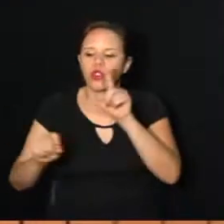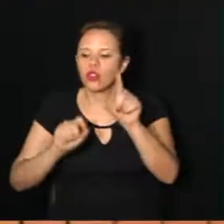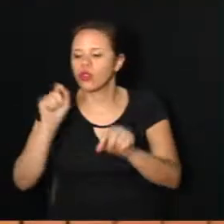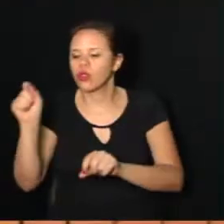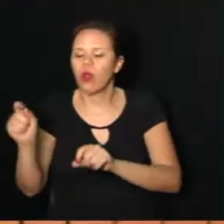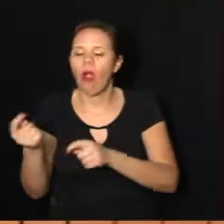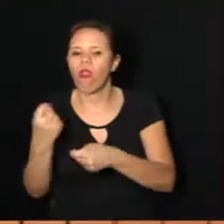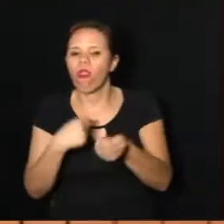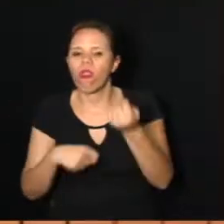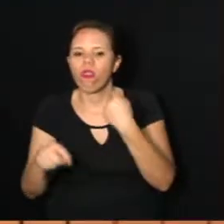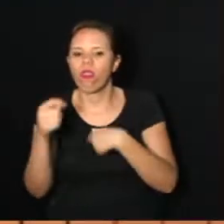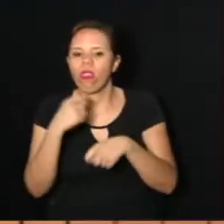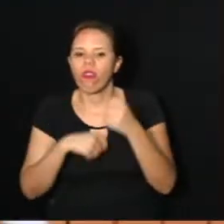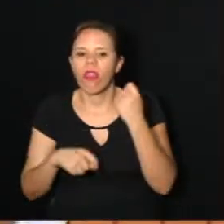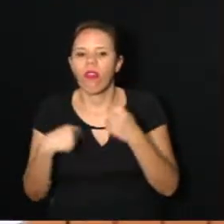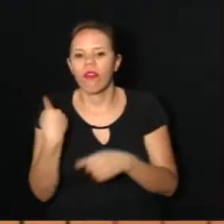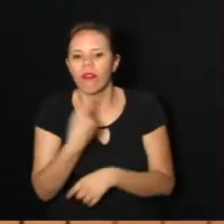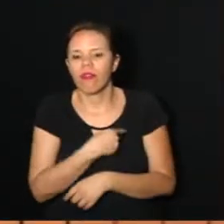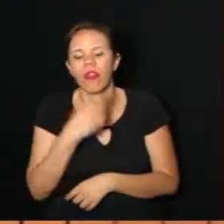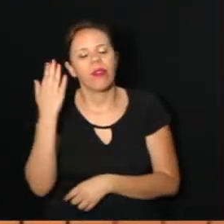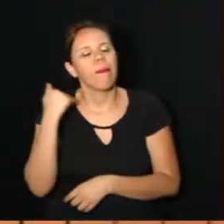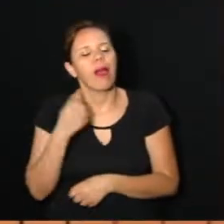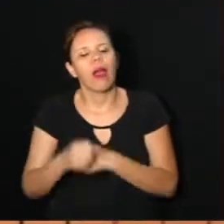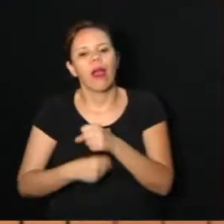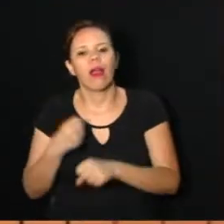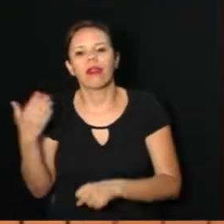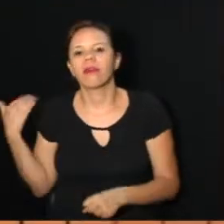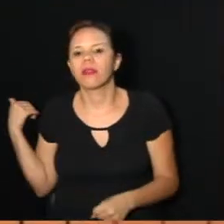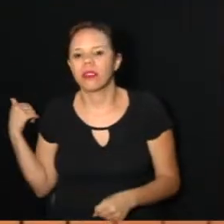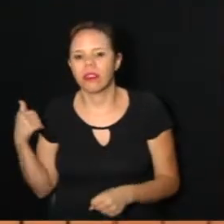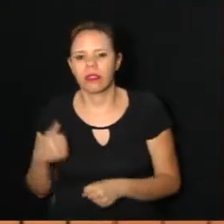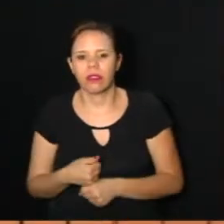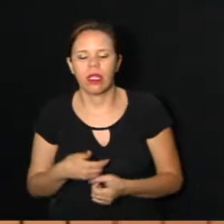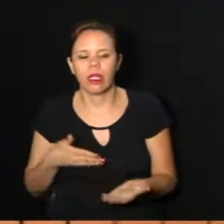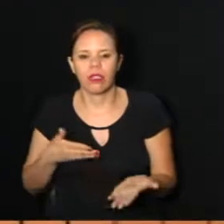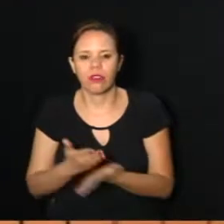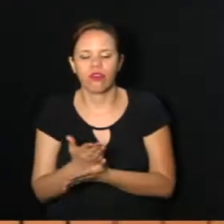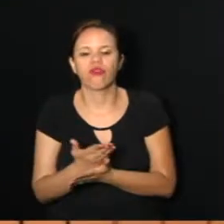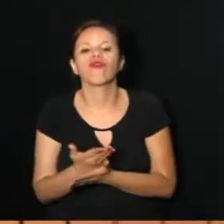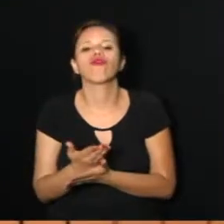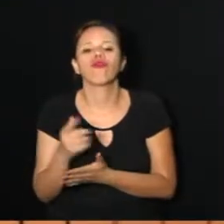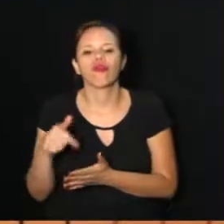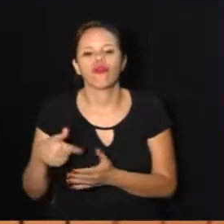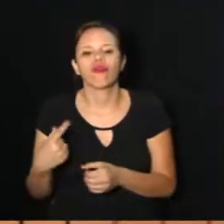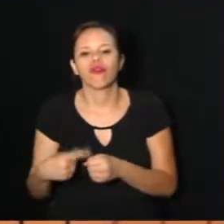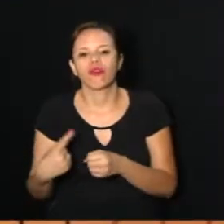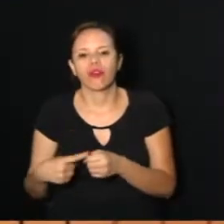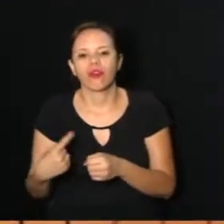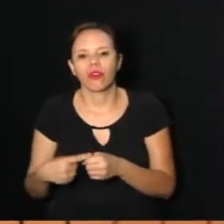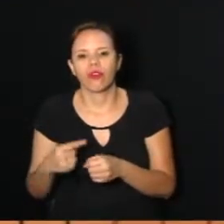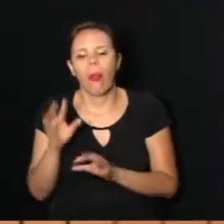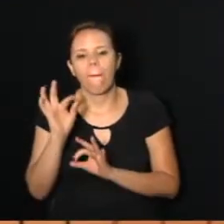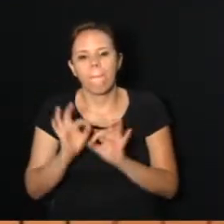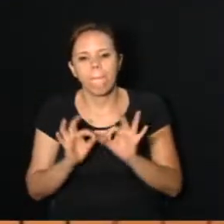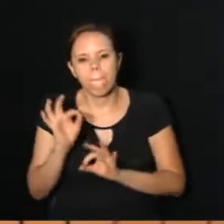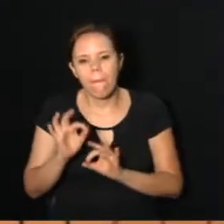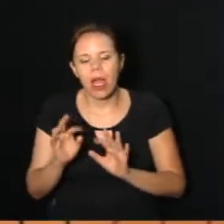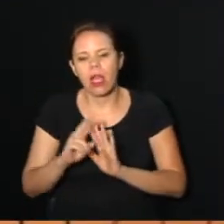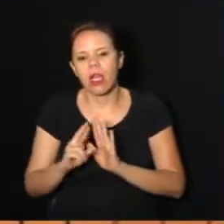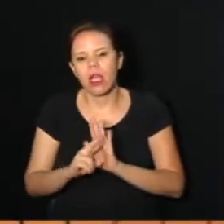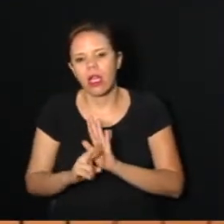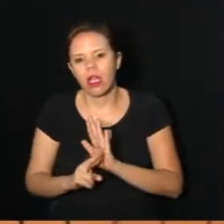nós sabemos, o ano passado entrou em vigor no município de Campinas o plano diretor, com algumas regras, com